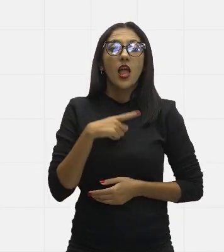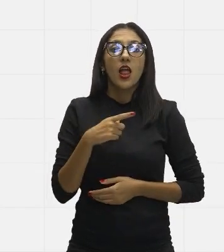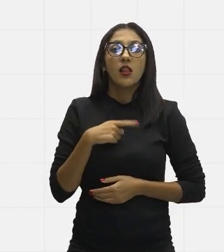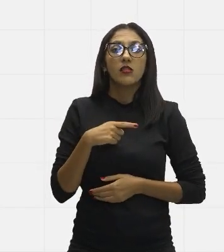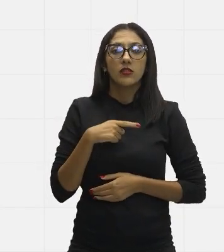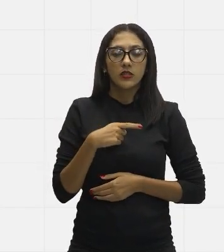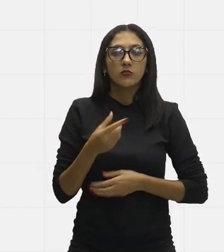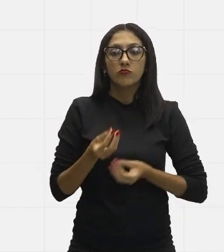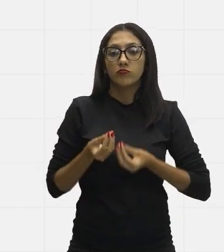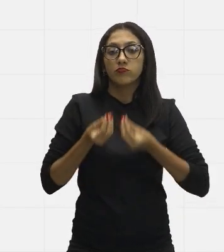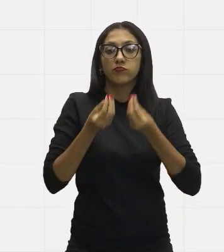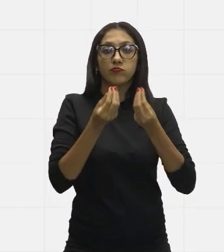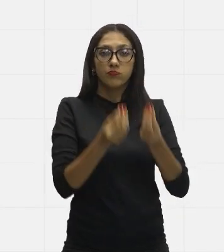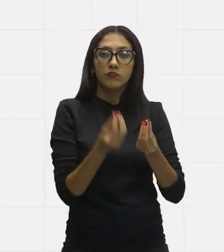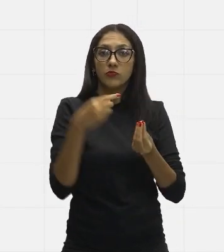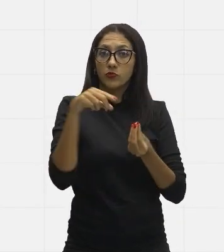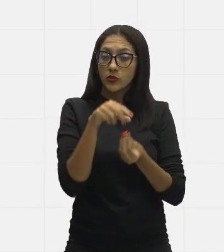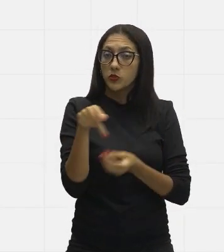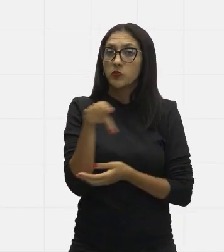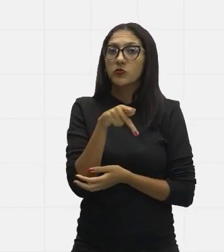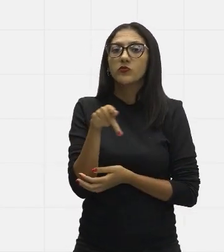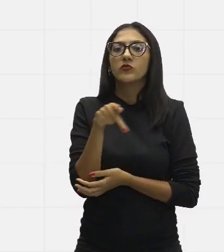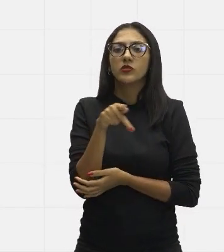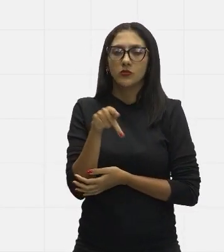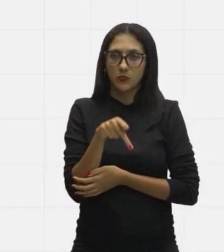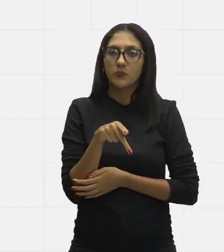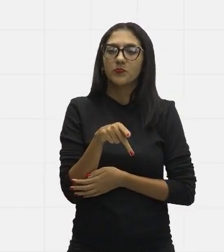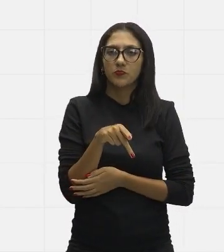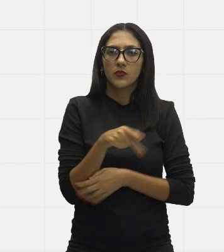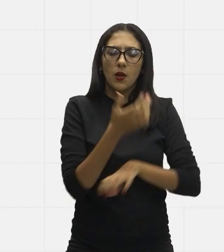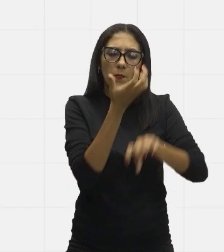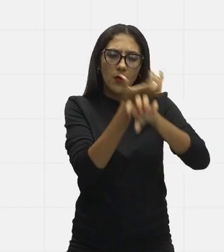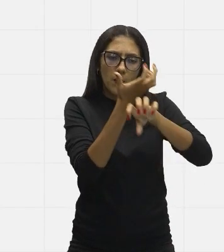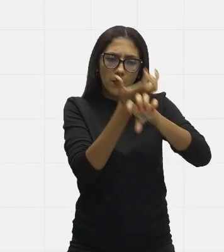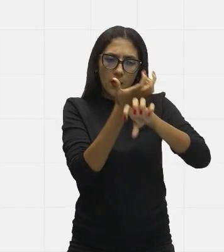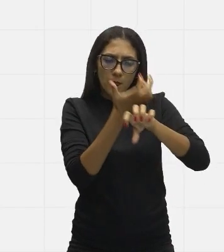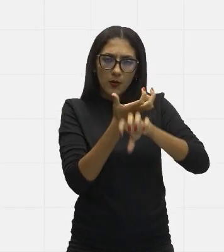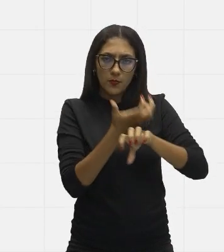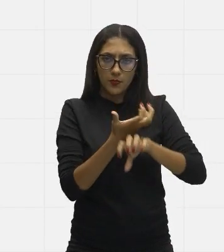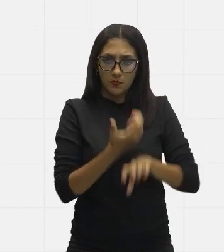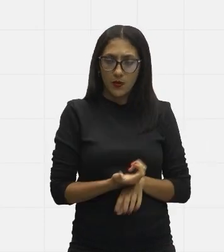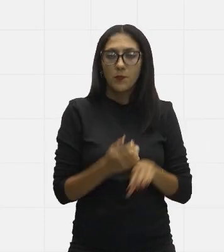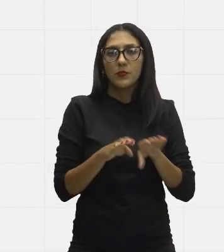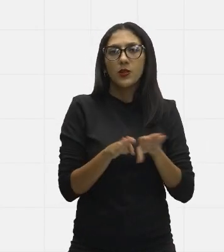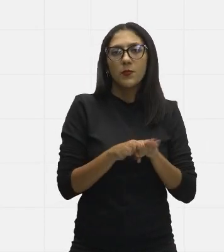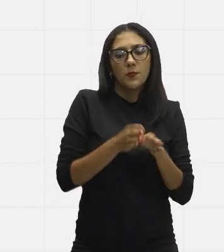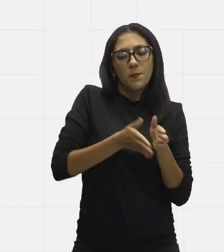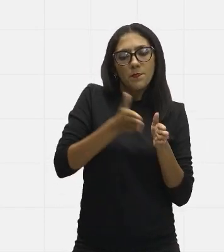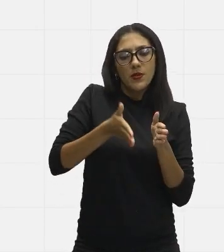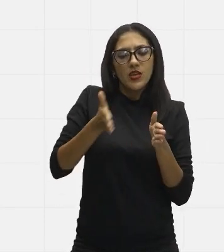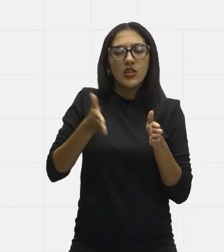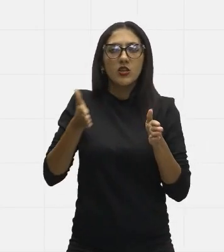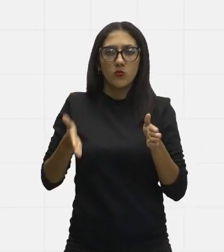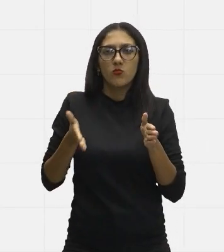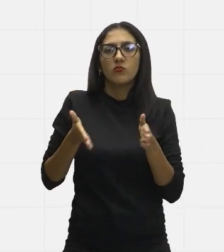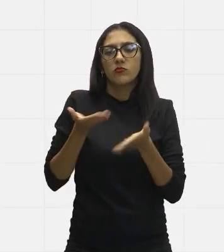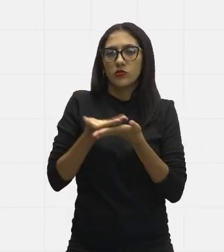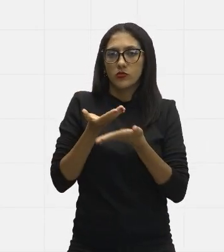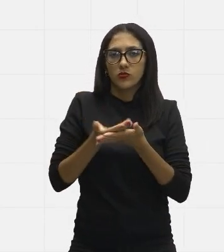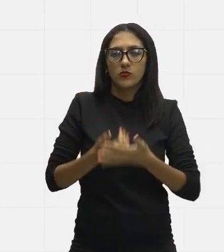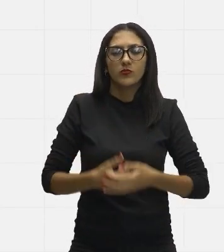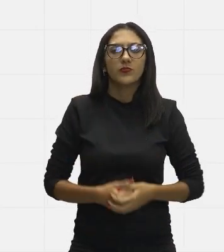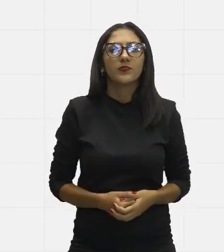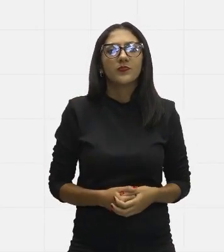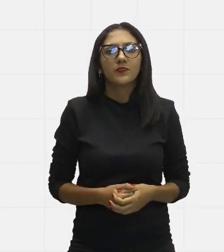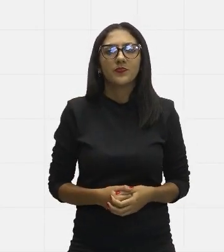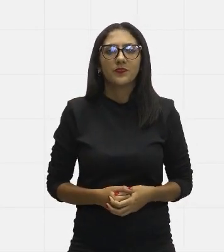professor presencial por componente curricular e por unidade de estudo. Então, nós vamos, na